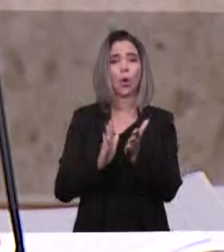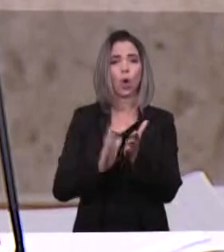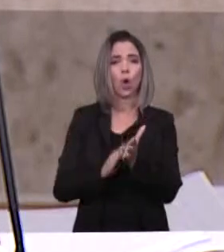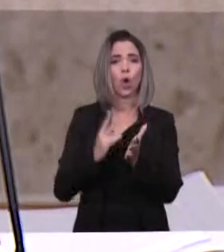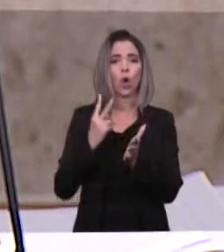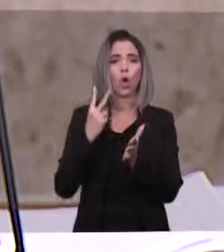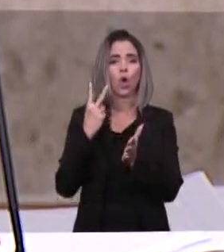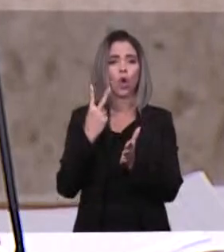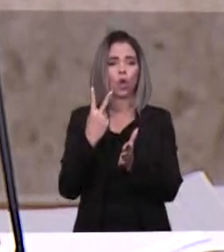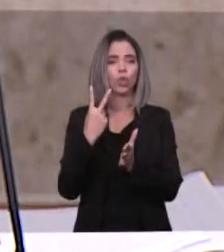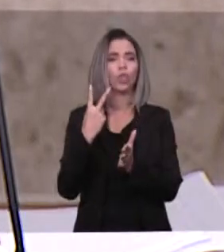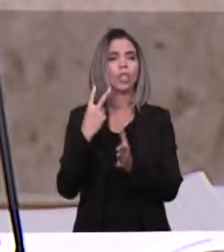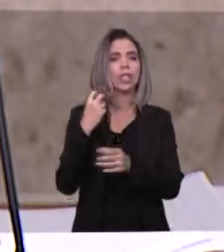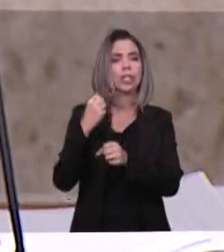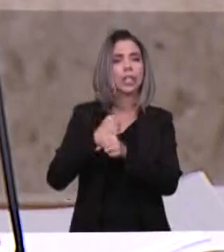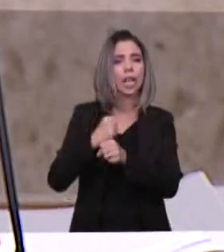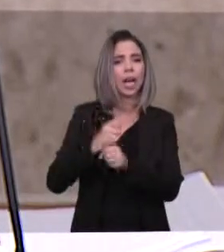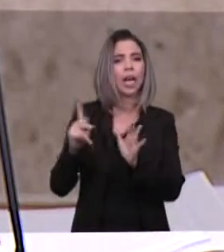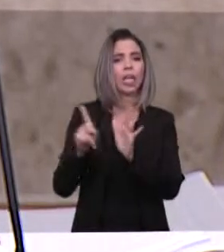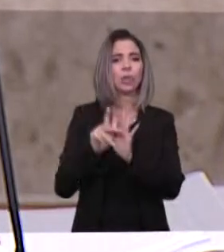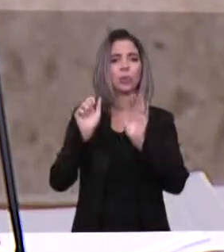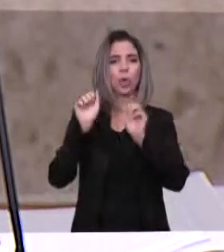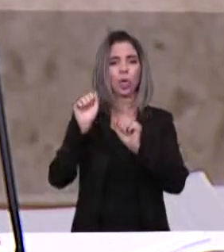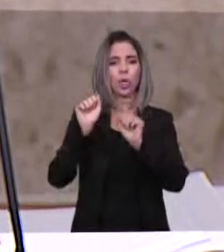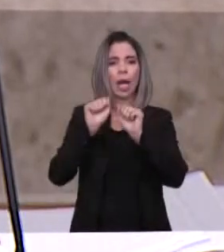de instalação da primeira Assembleia